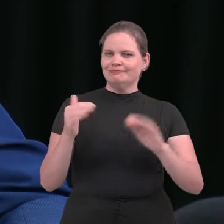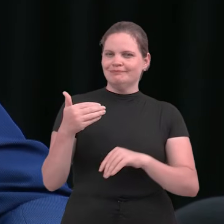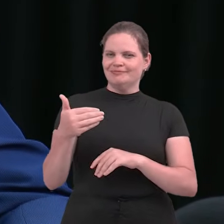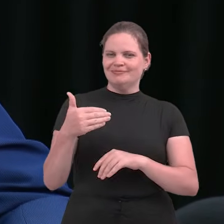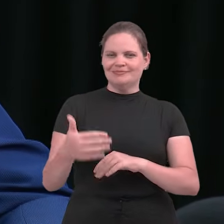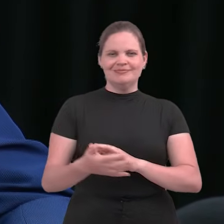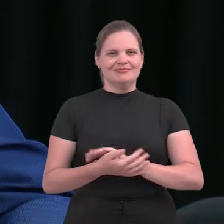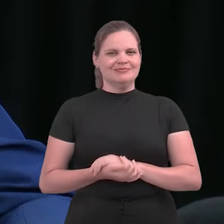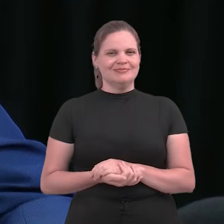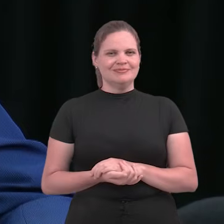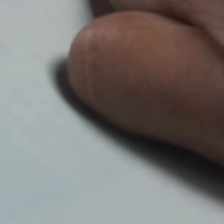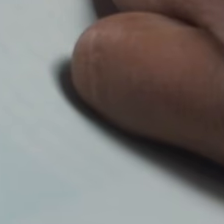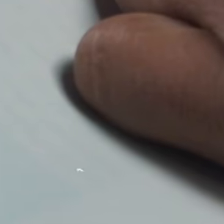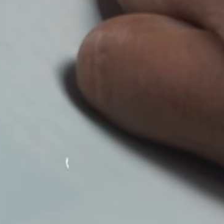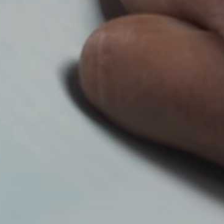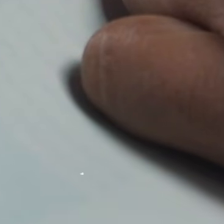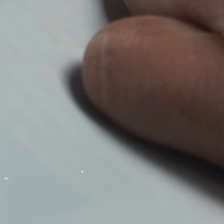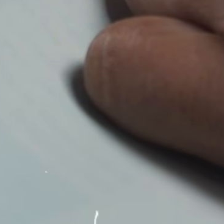próximo programa. A paz do Senhor.